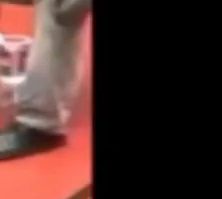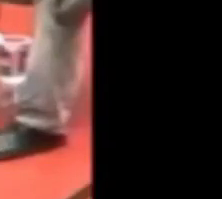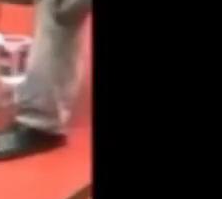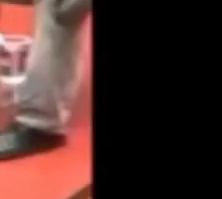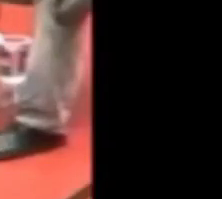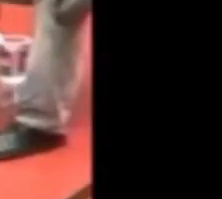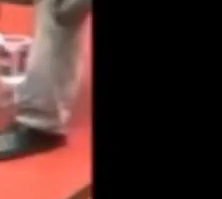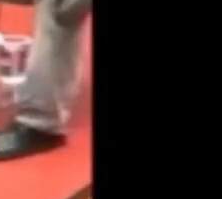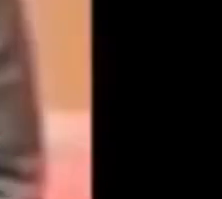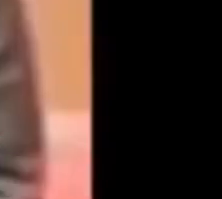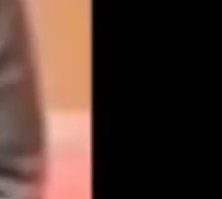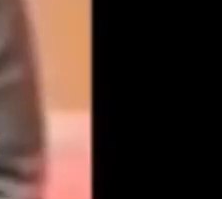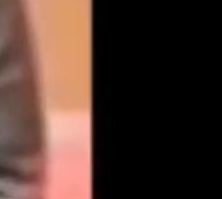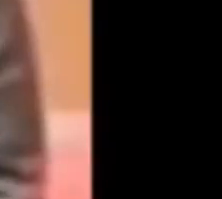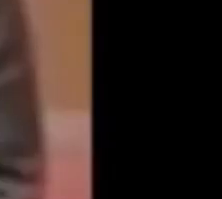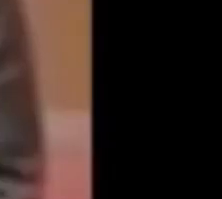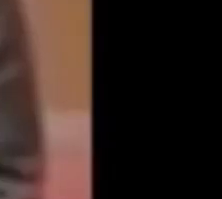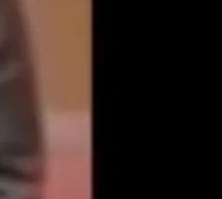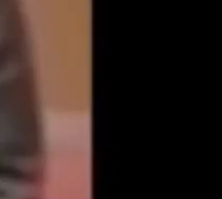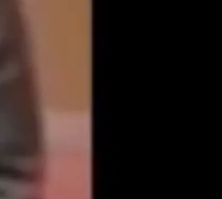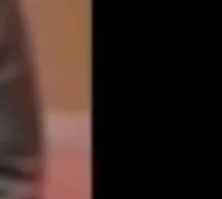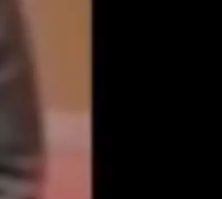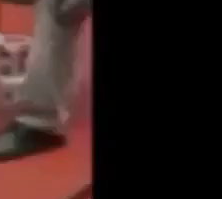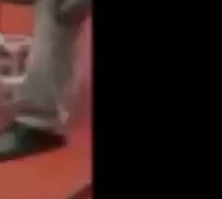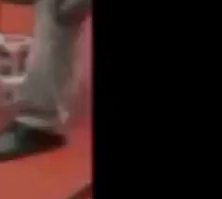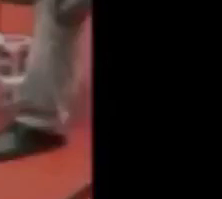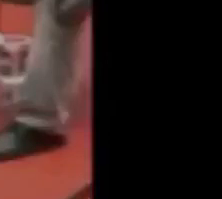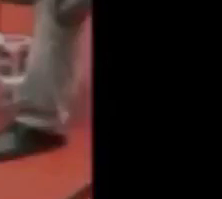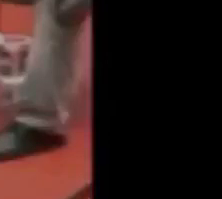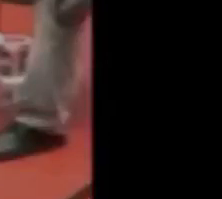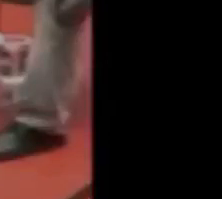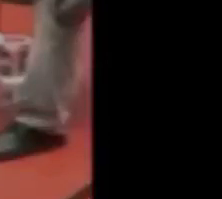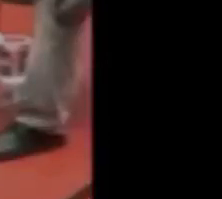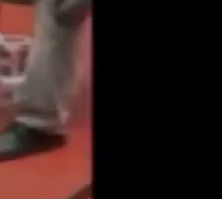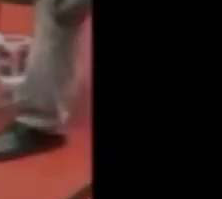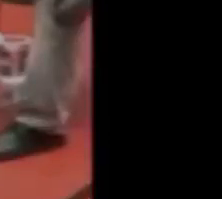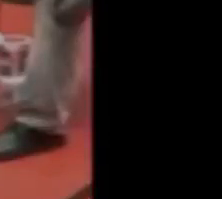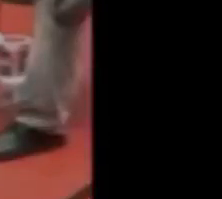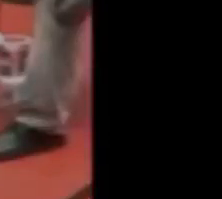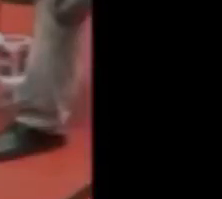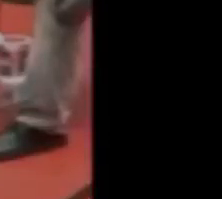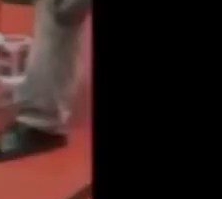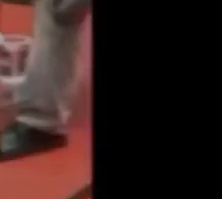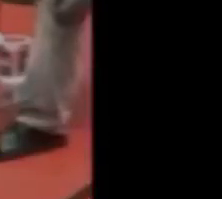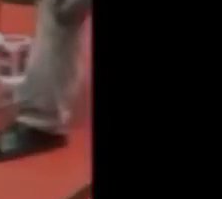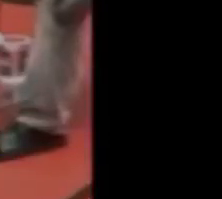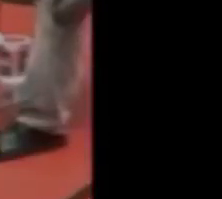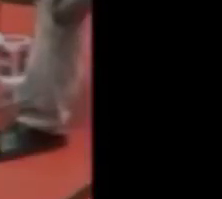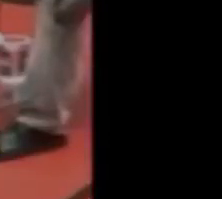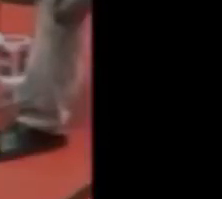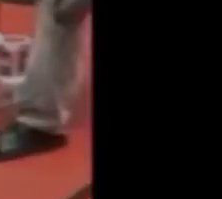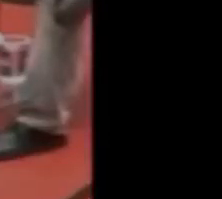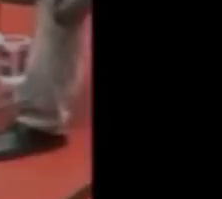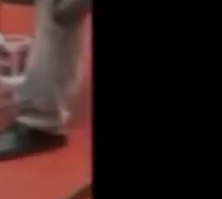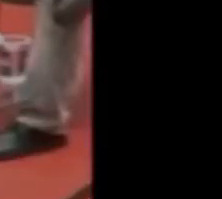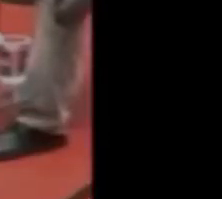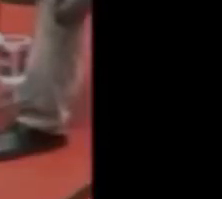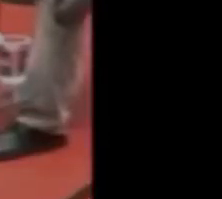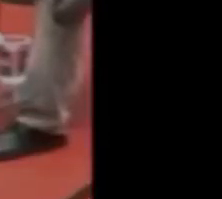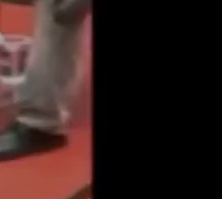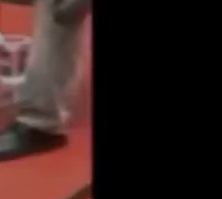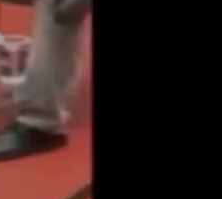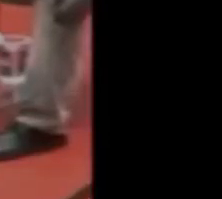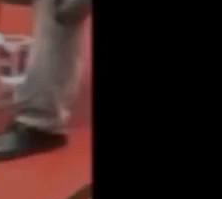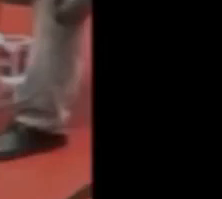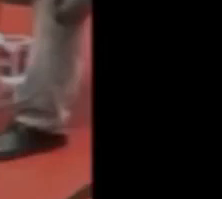estudei 2 meses de economia. Fez 2 meses de economia. Foi para passar no exame da ANPEC. Depois eu não estudei mais, porque